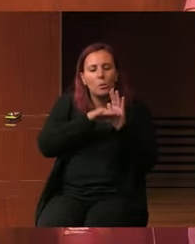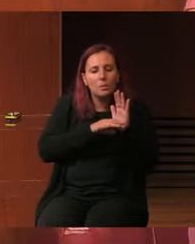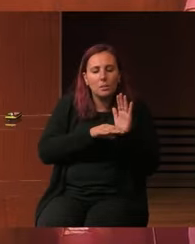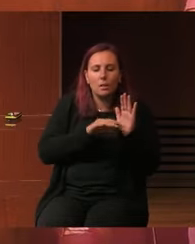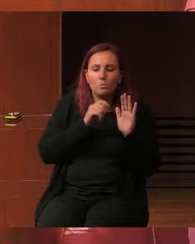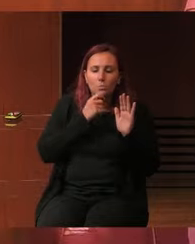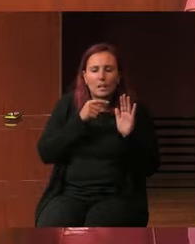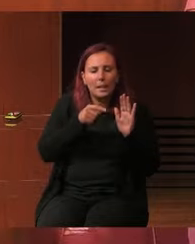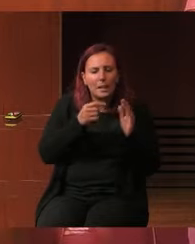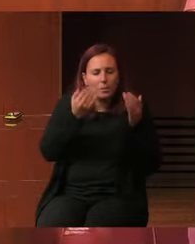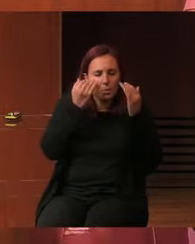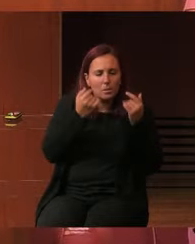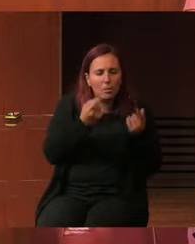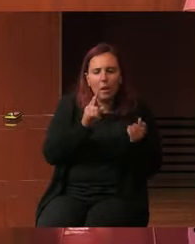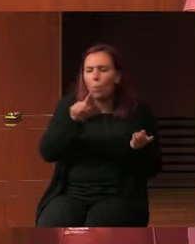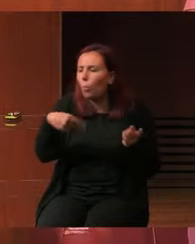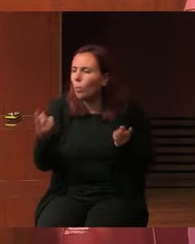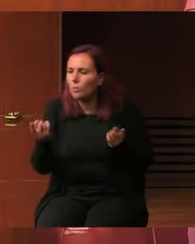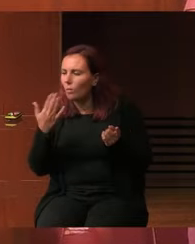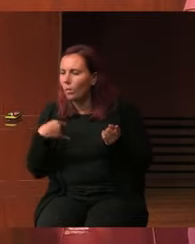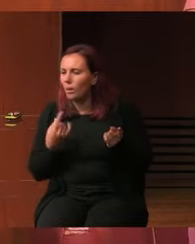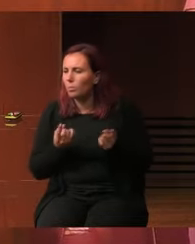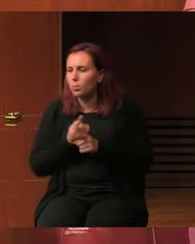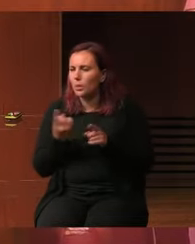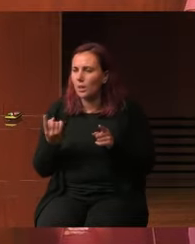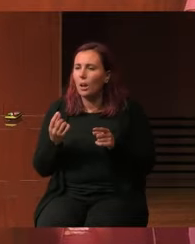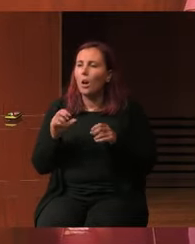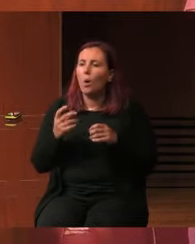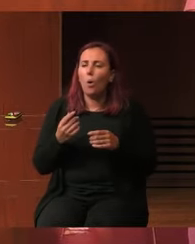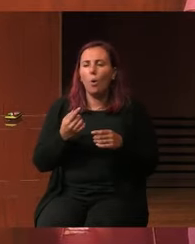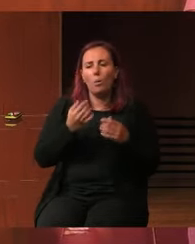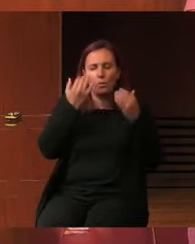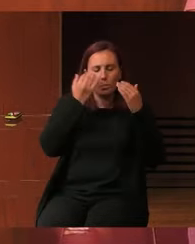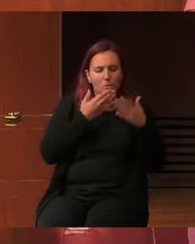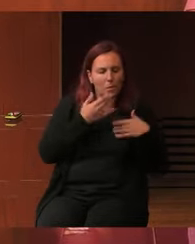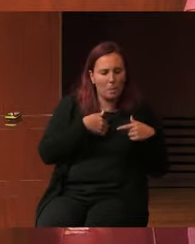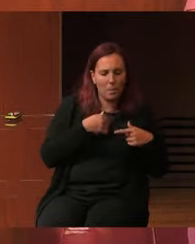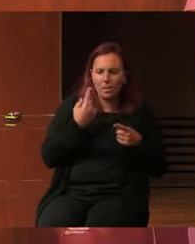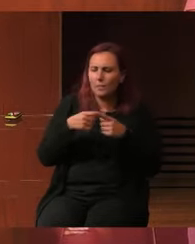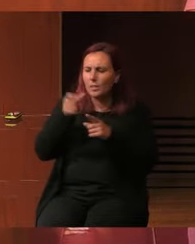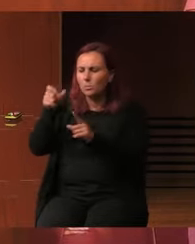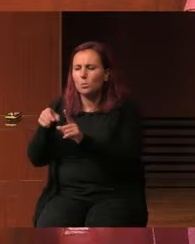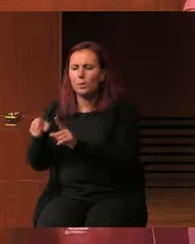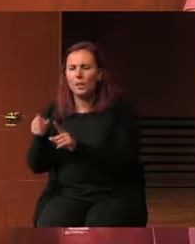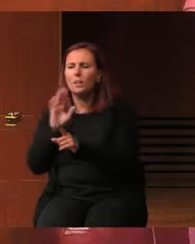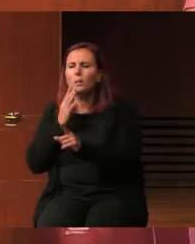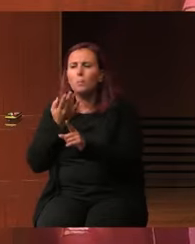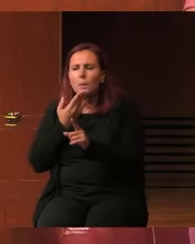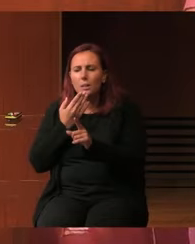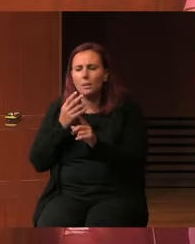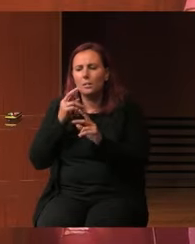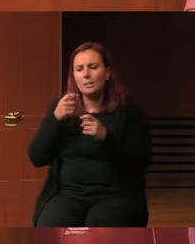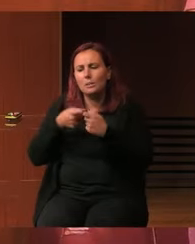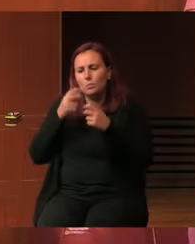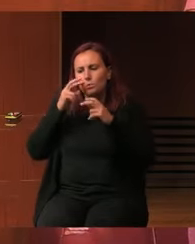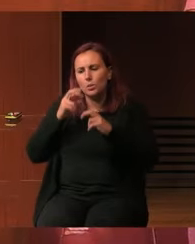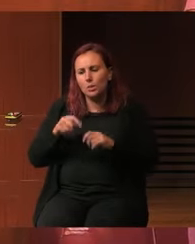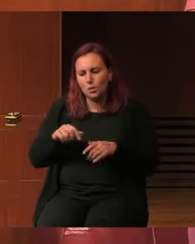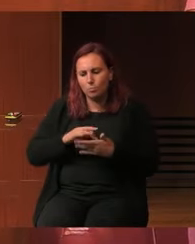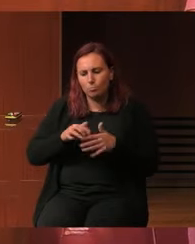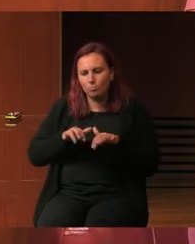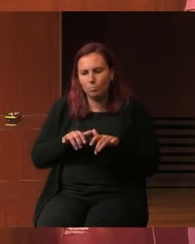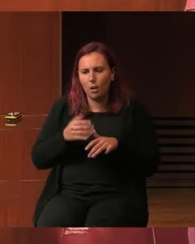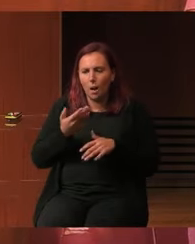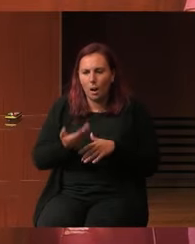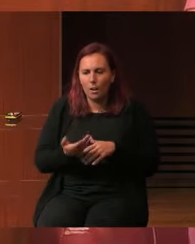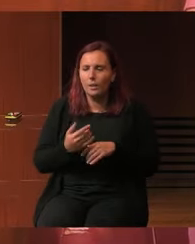de outra informação. Ou como é que a informação que me dá a mim é diferente da informação que dá a Isabel, em função do histórico ou das pesquisas que ela fez no passado. E este